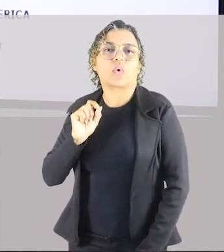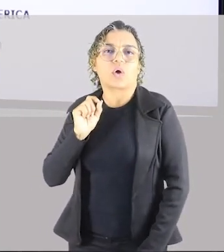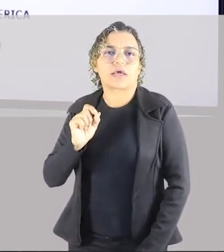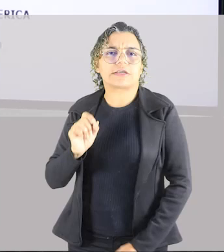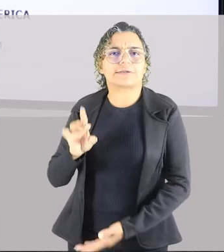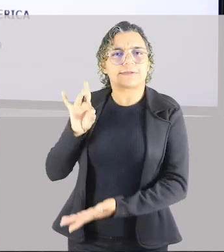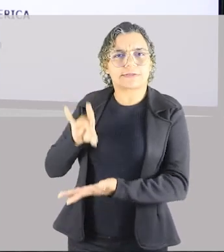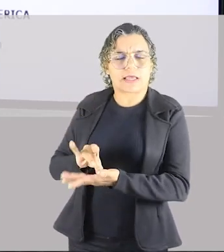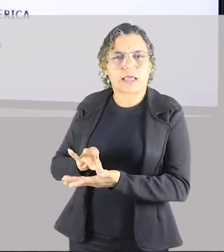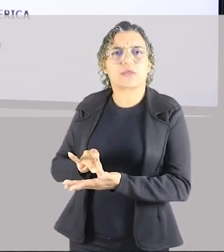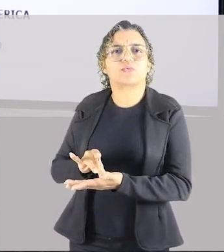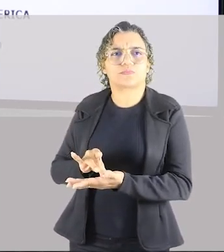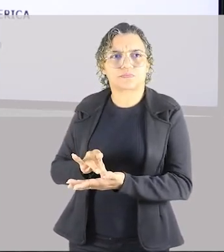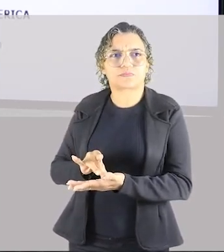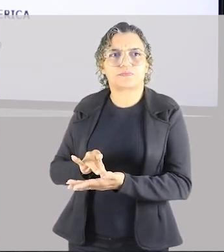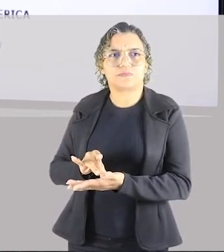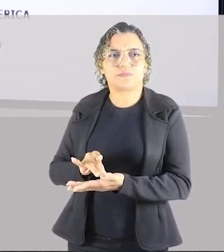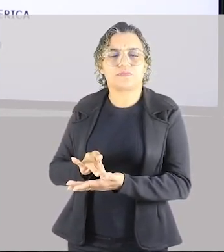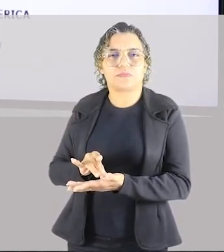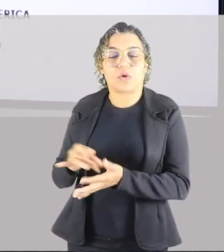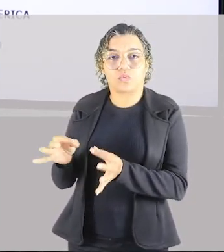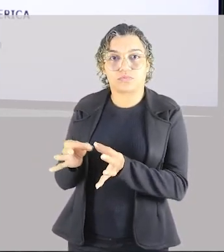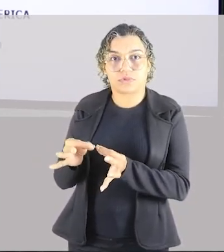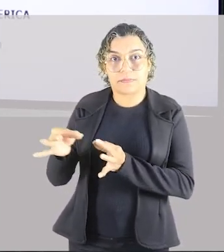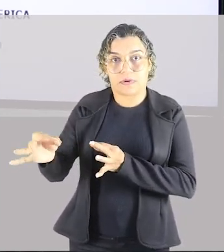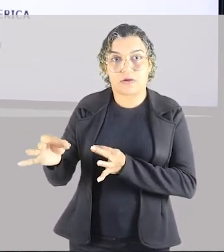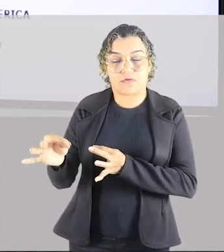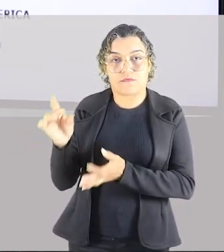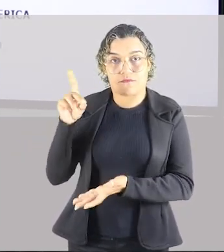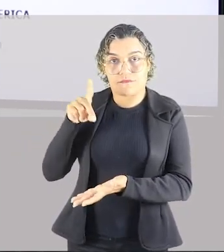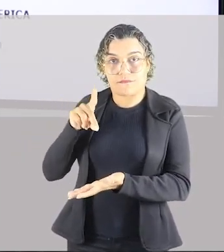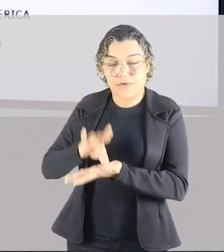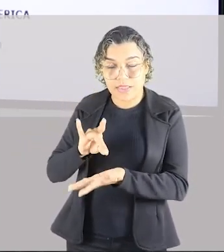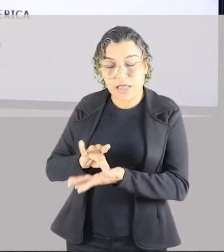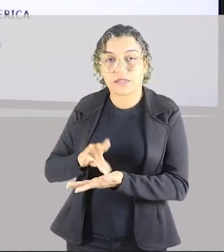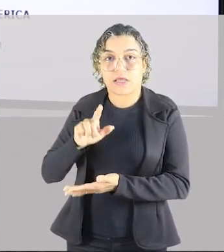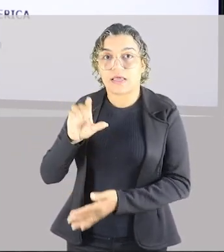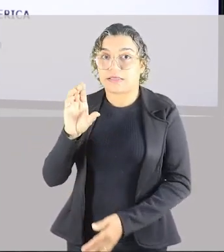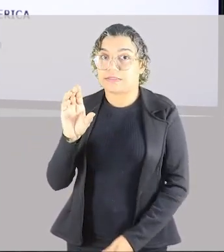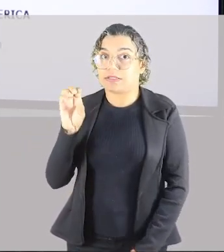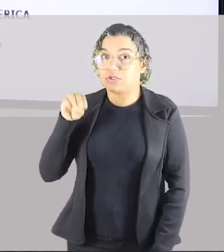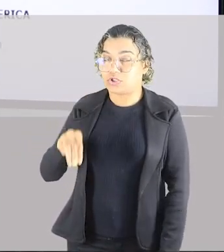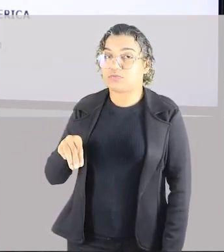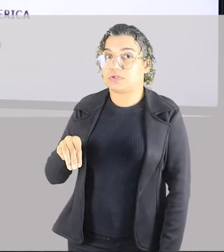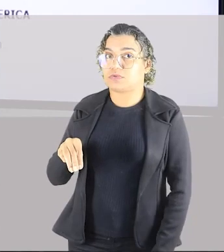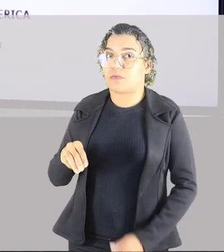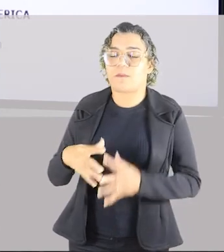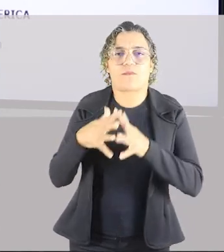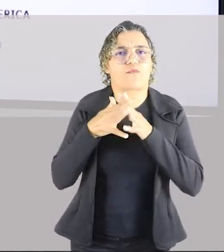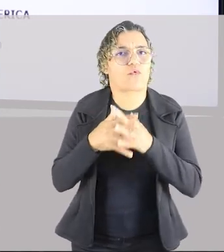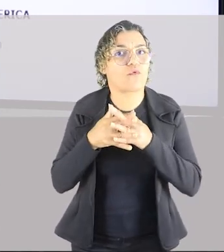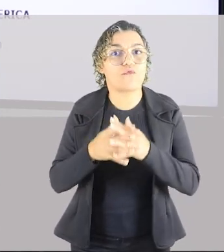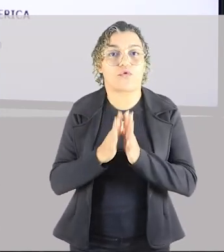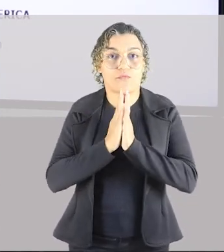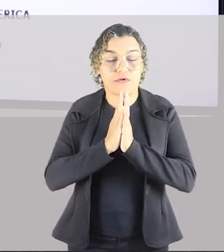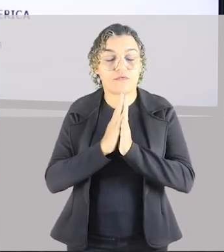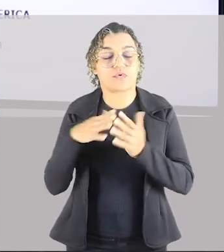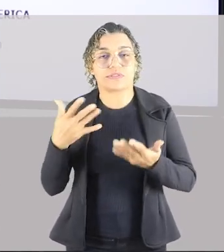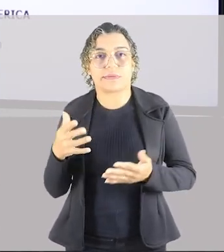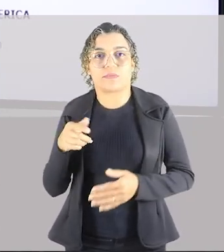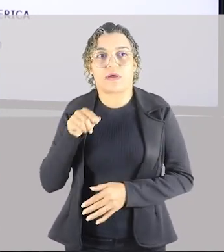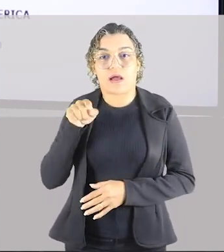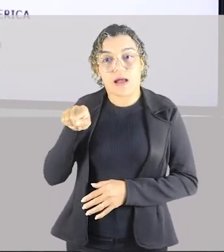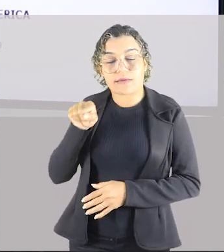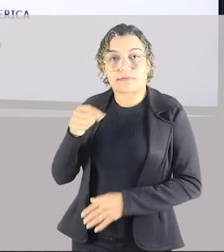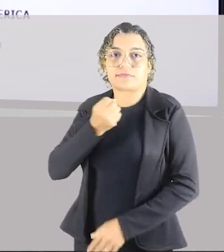convencionado o denominador, que é o tamanho real, em centímetros. Atenção, não te confunde, tá? Então, na escala